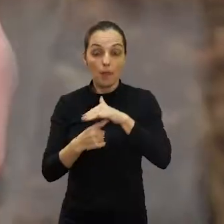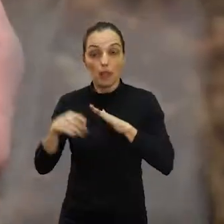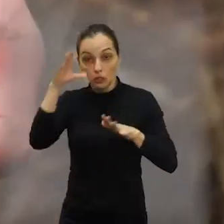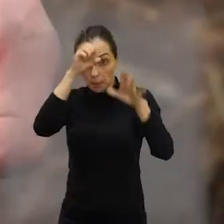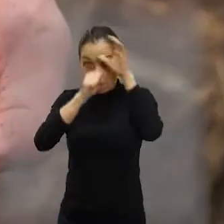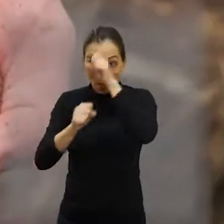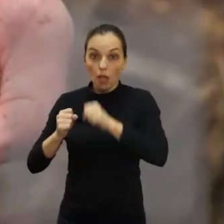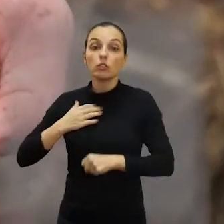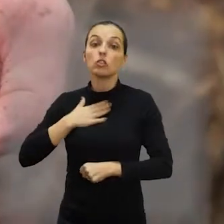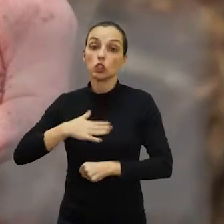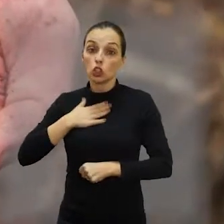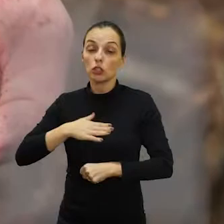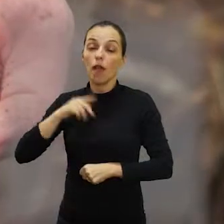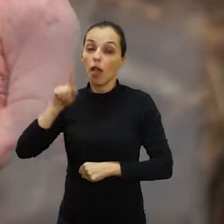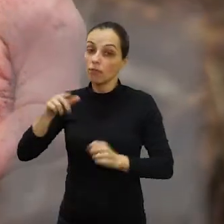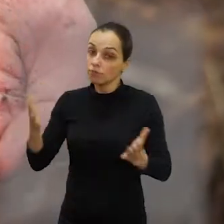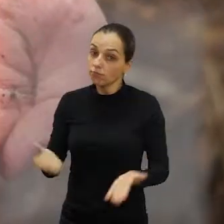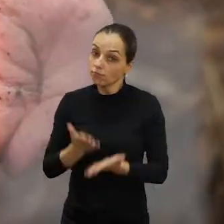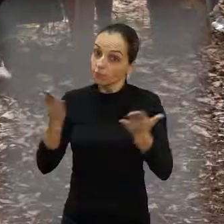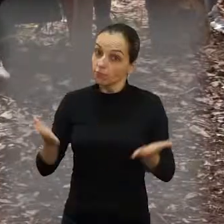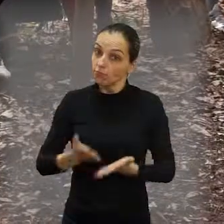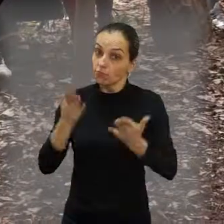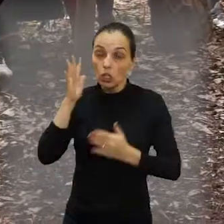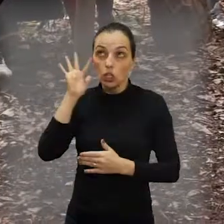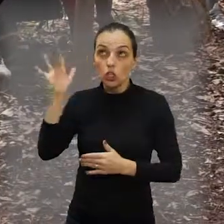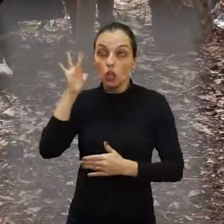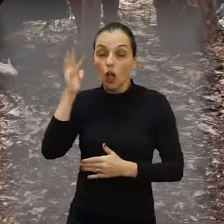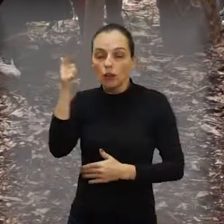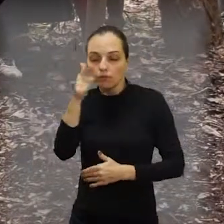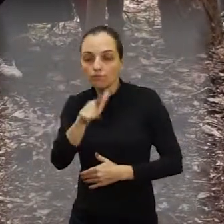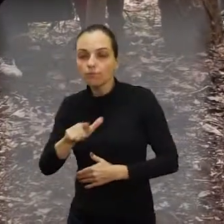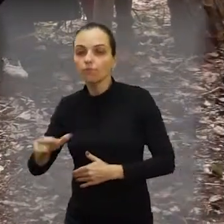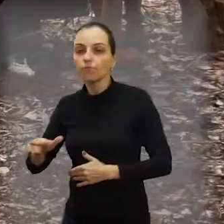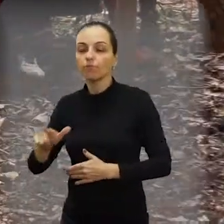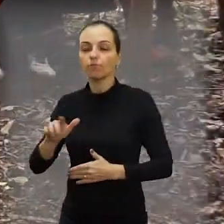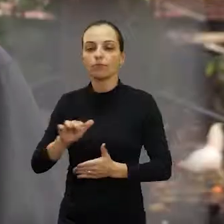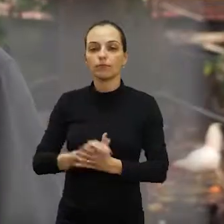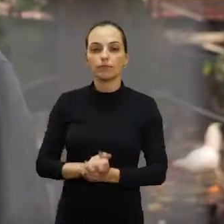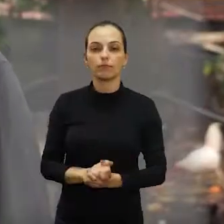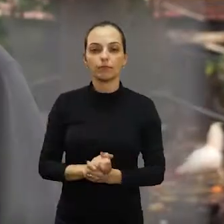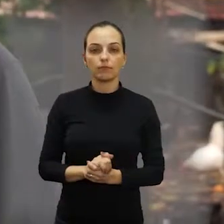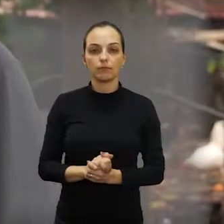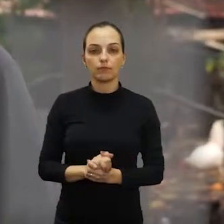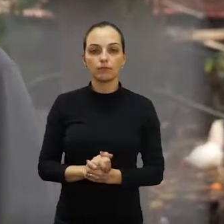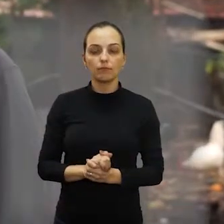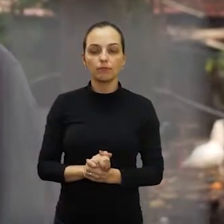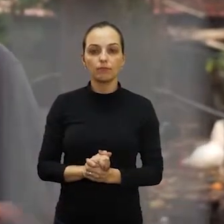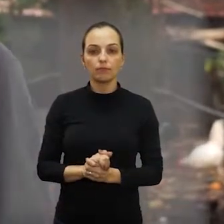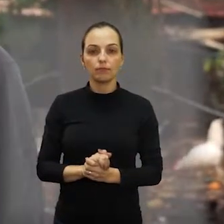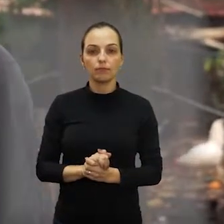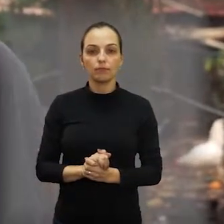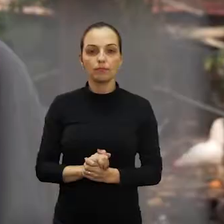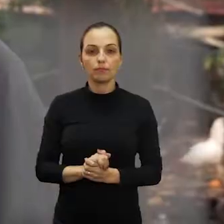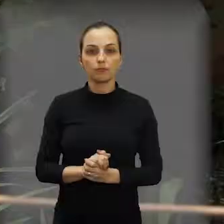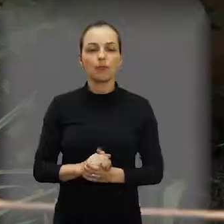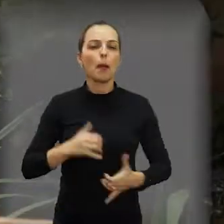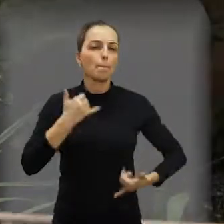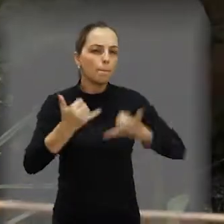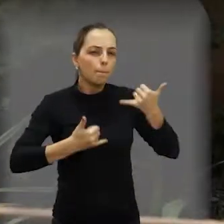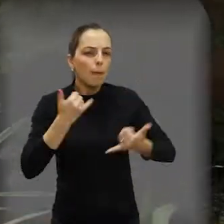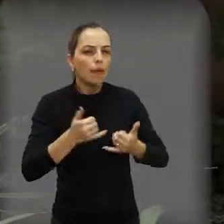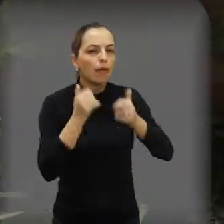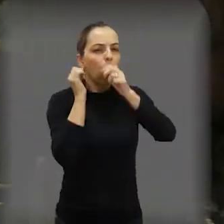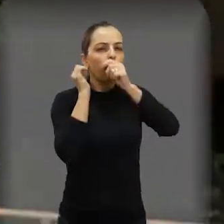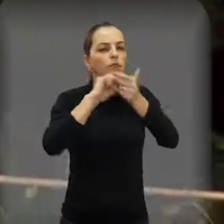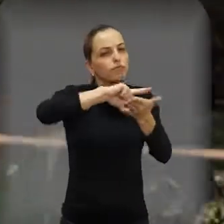dessa parte de aprender sobre o meio ambiente e vai ajudá-las, vai impulsionar mesmo para elas poderem continuar com esse sonho. A